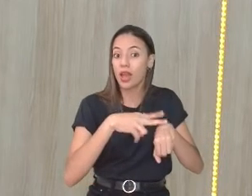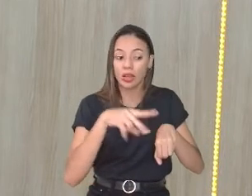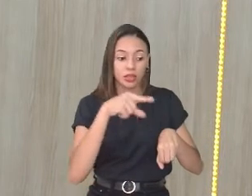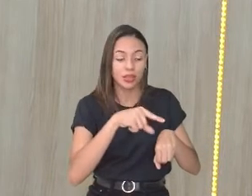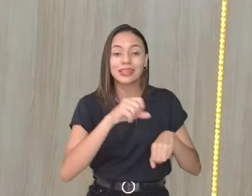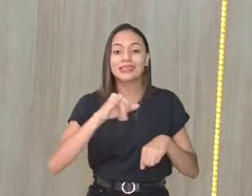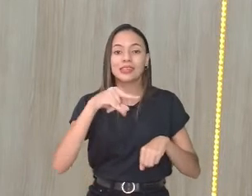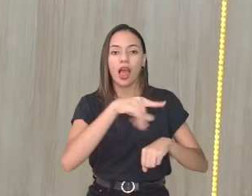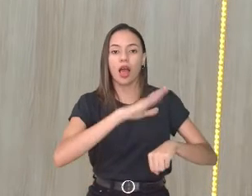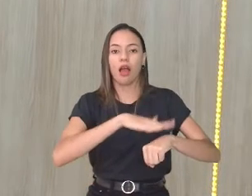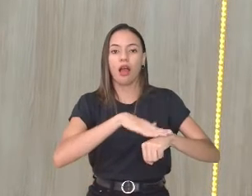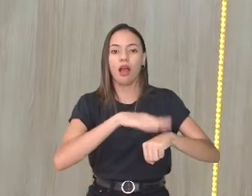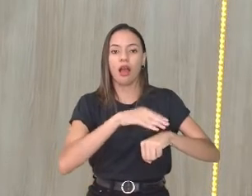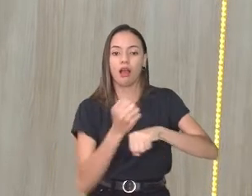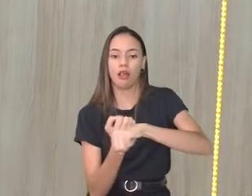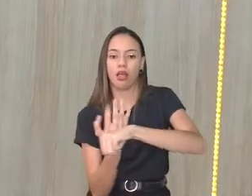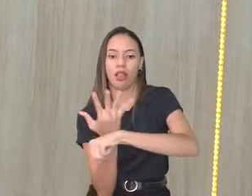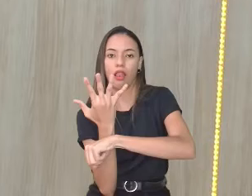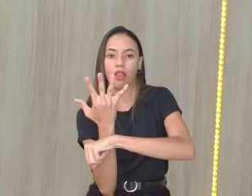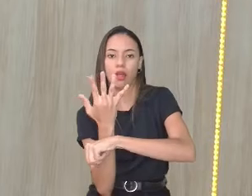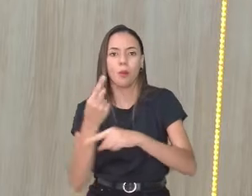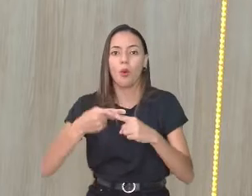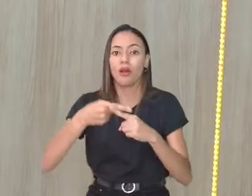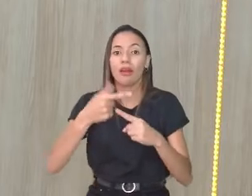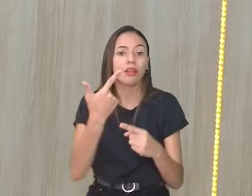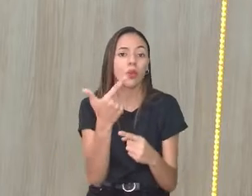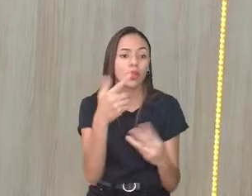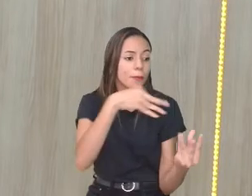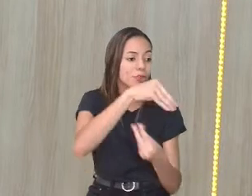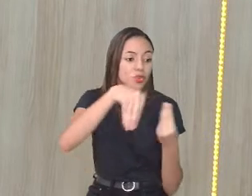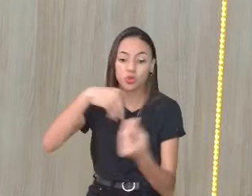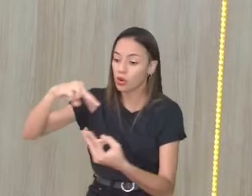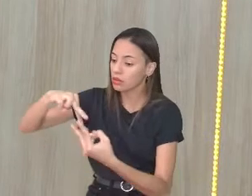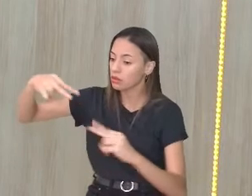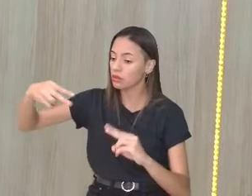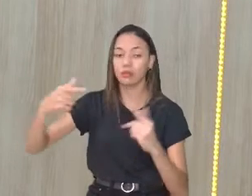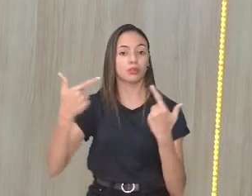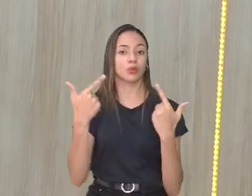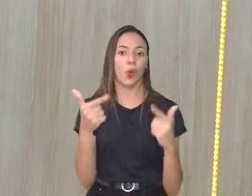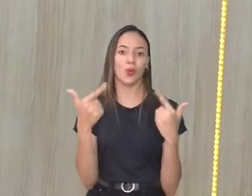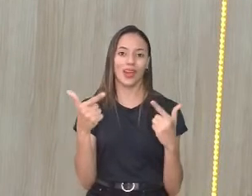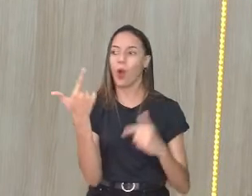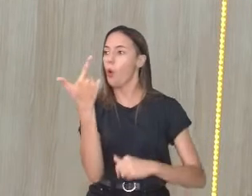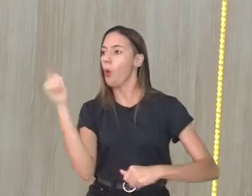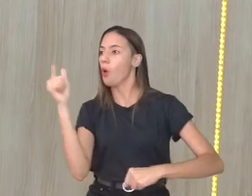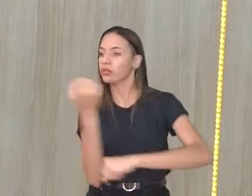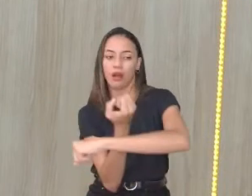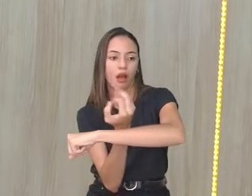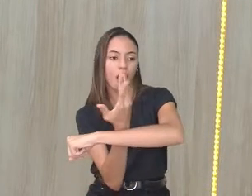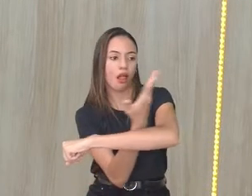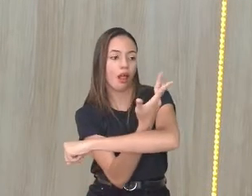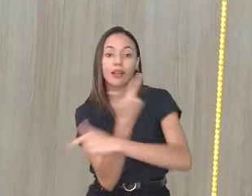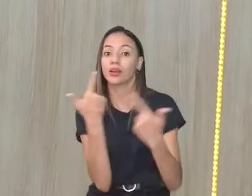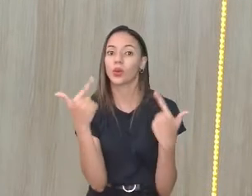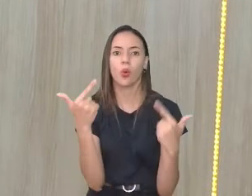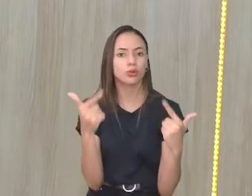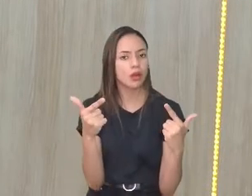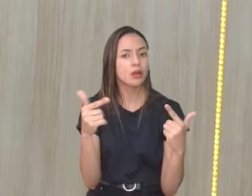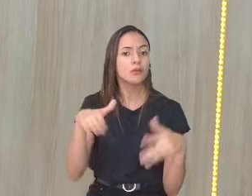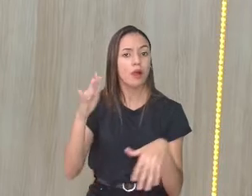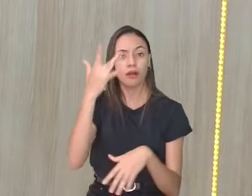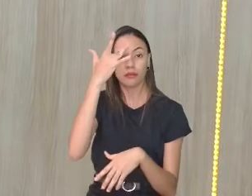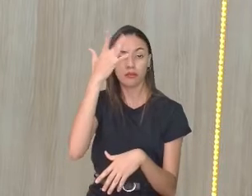se autofecundar. Porque ela não está misturando material genético com outros indivíduos. Sim. Não é